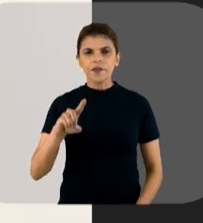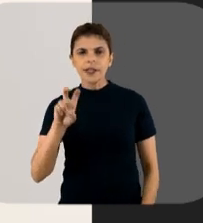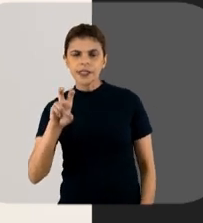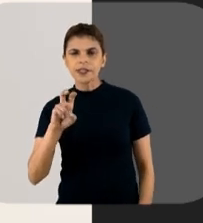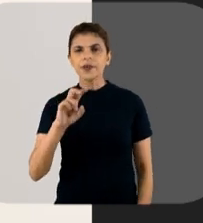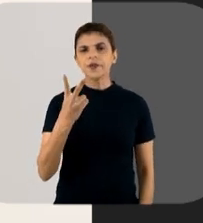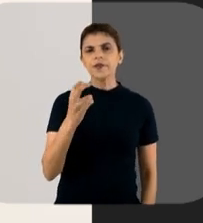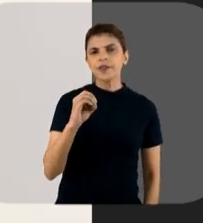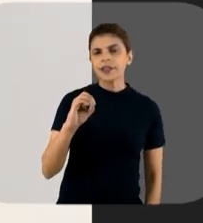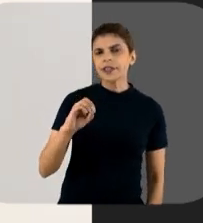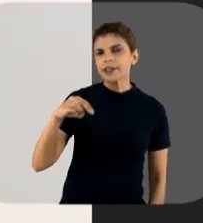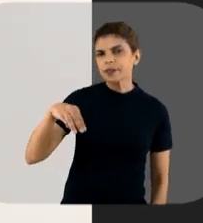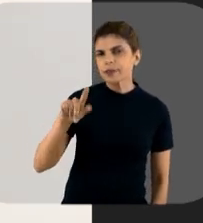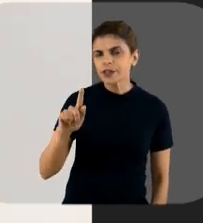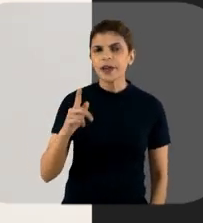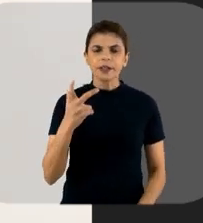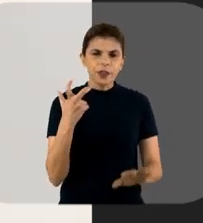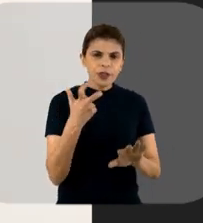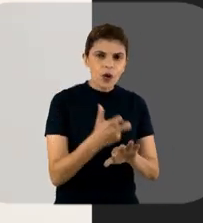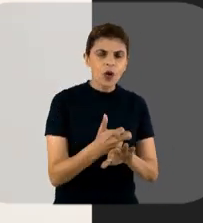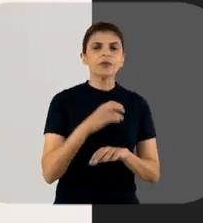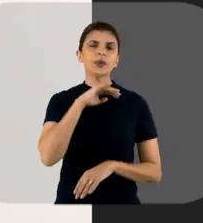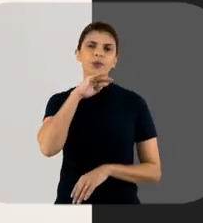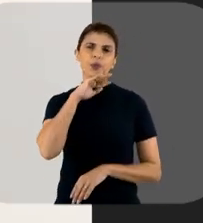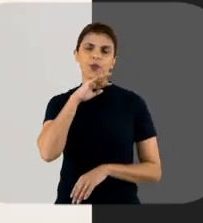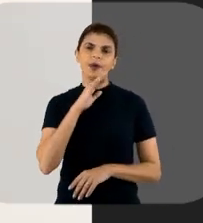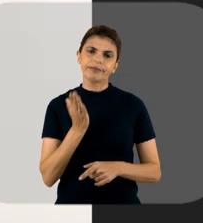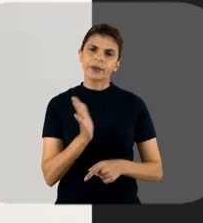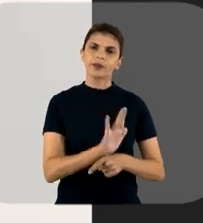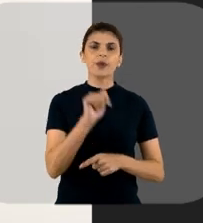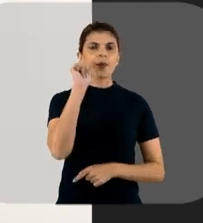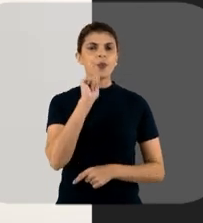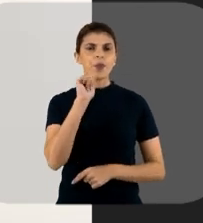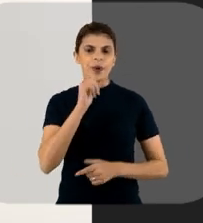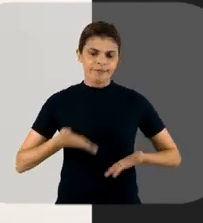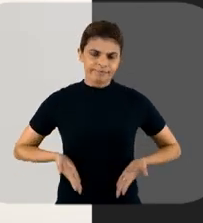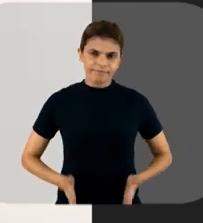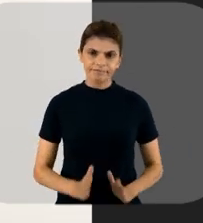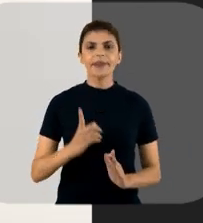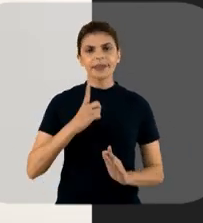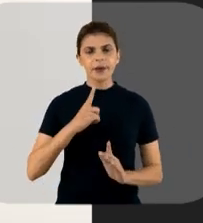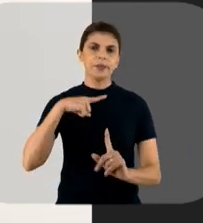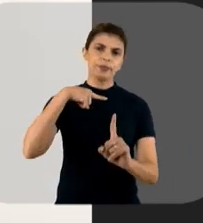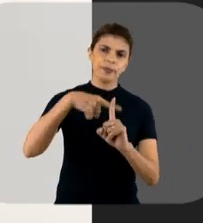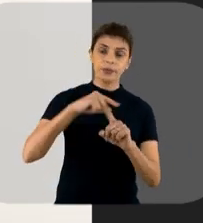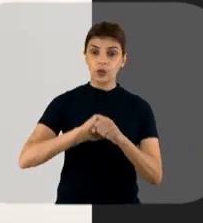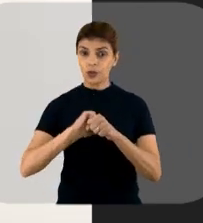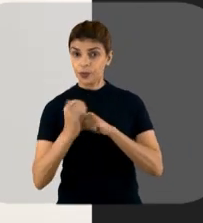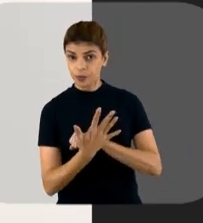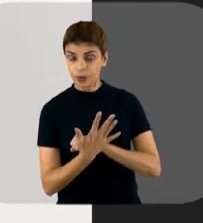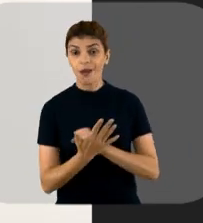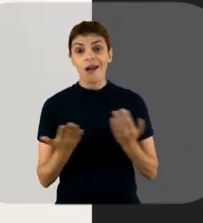gente usa, se ela pode ser ruim para essas mulheres que estão sabidamente